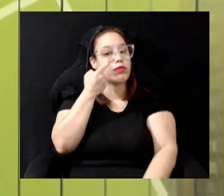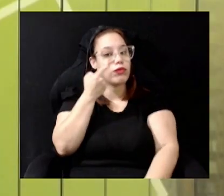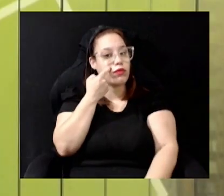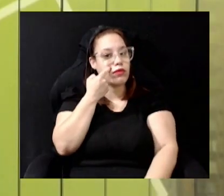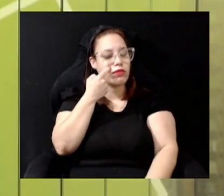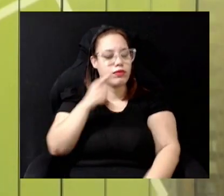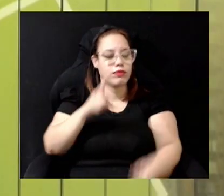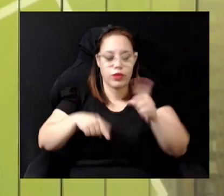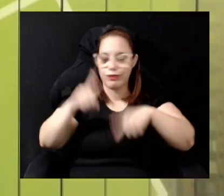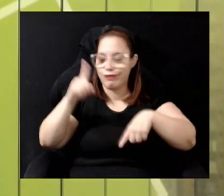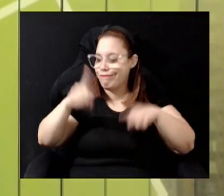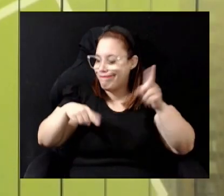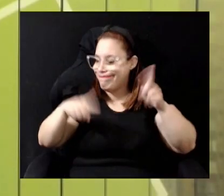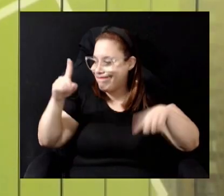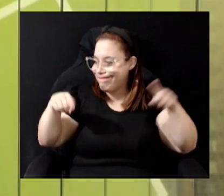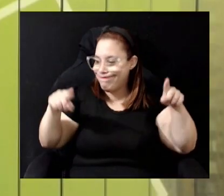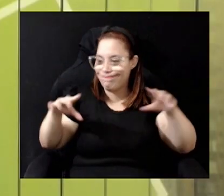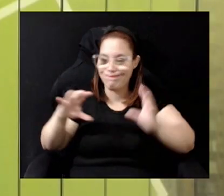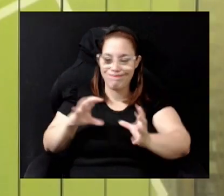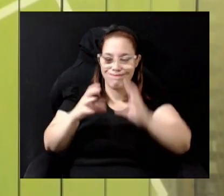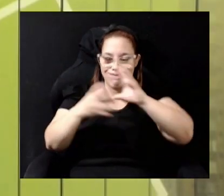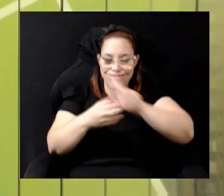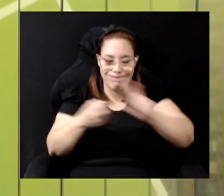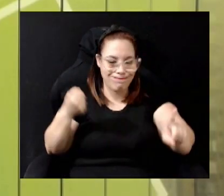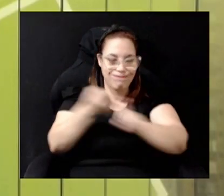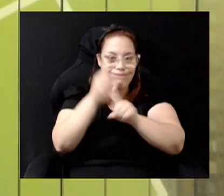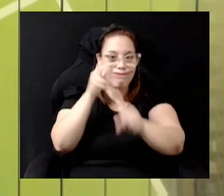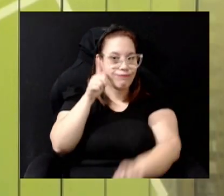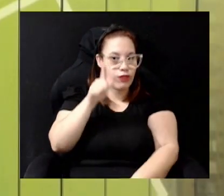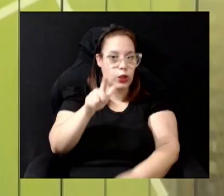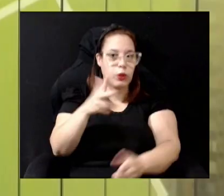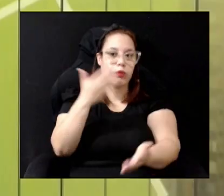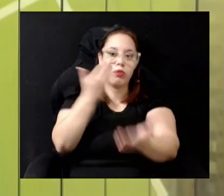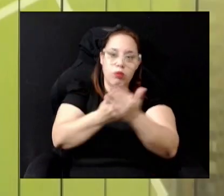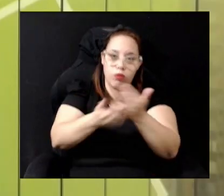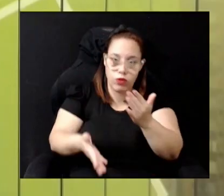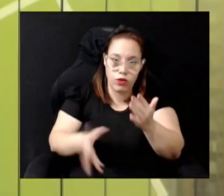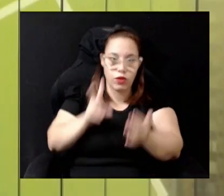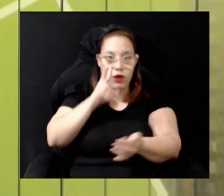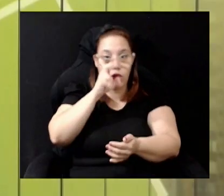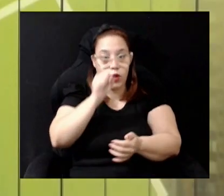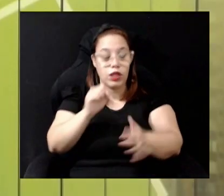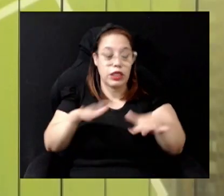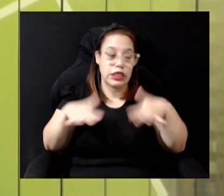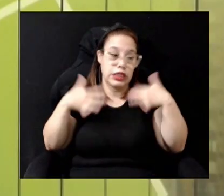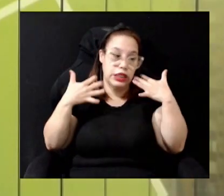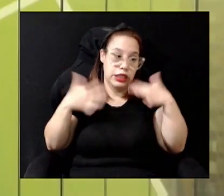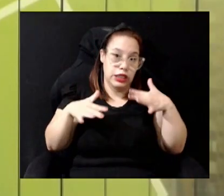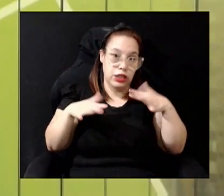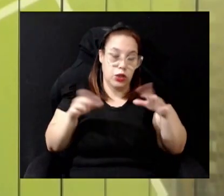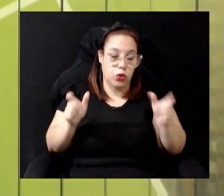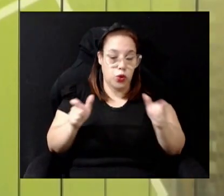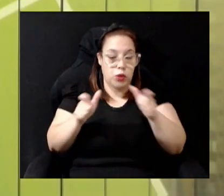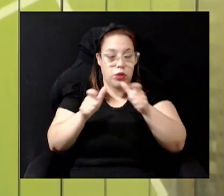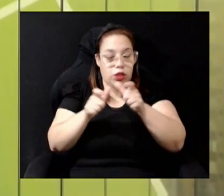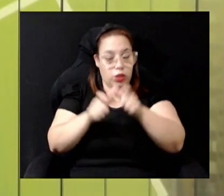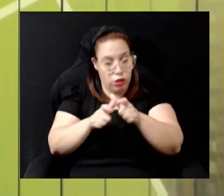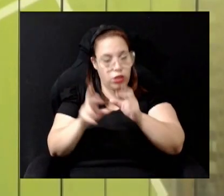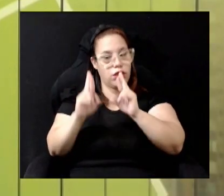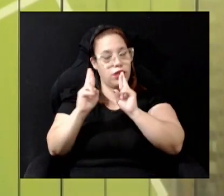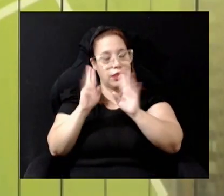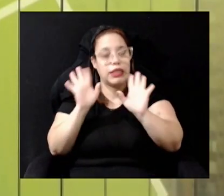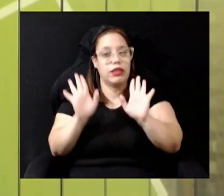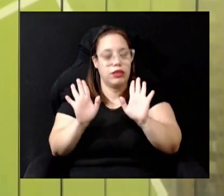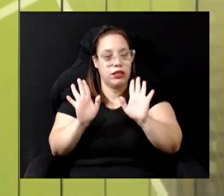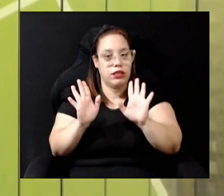que impactam, né? E ele conseguiu perder força de todos os estragos, foi menor do que se esperava. E a gente